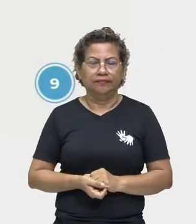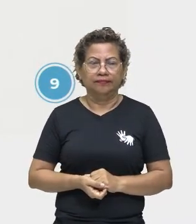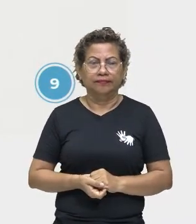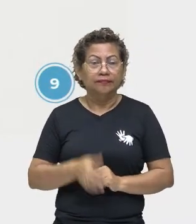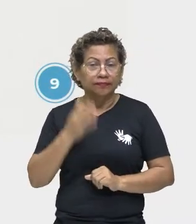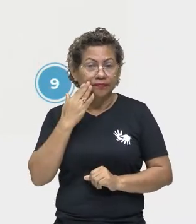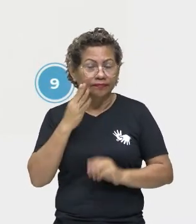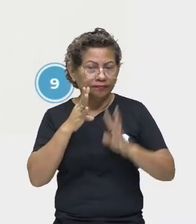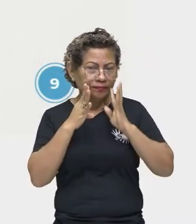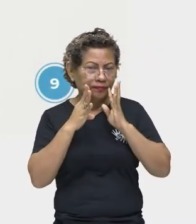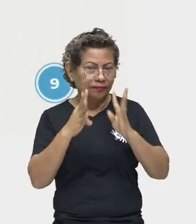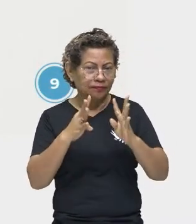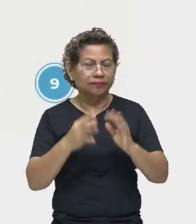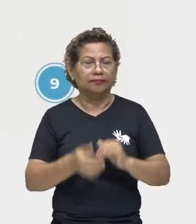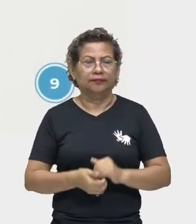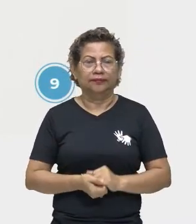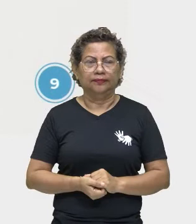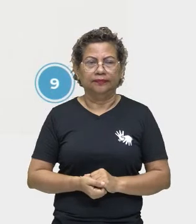Preste atenção.